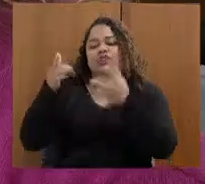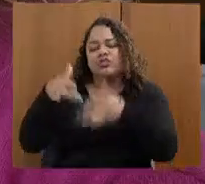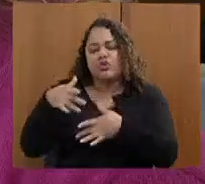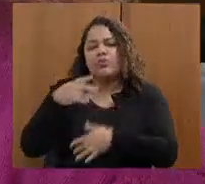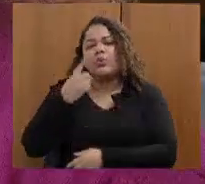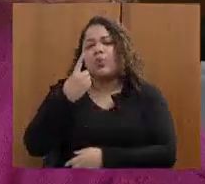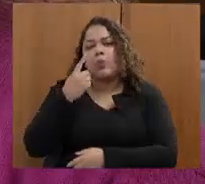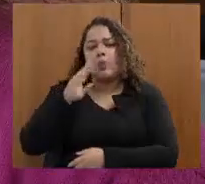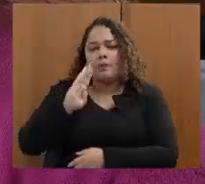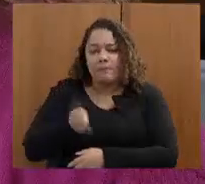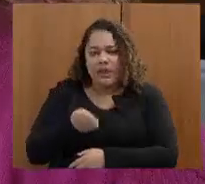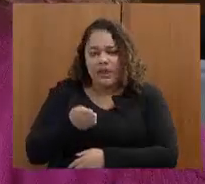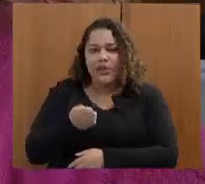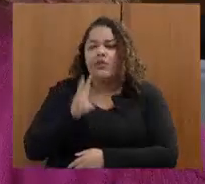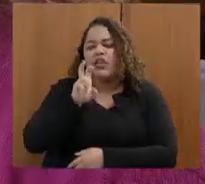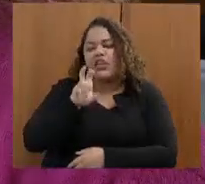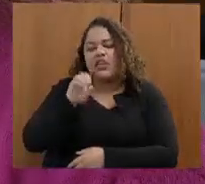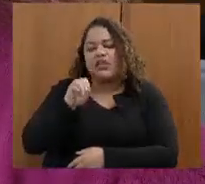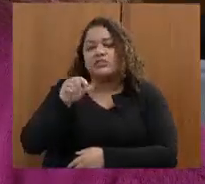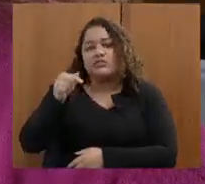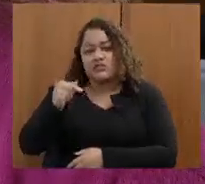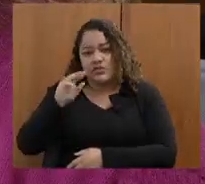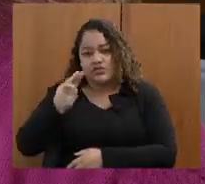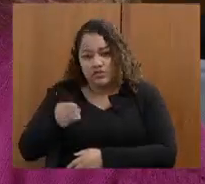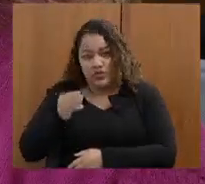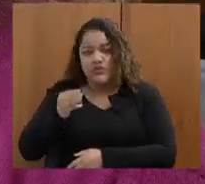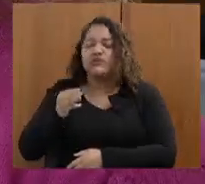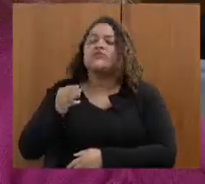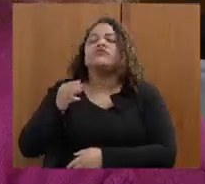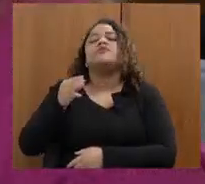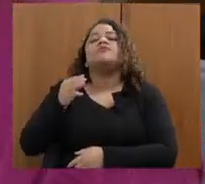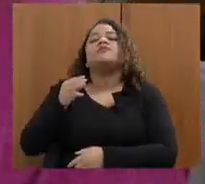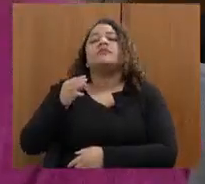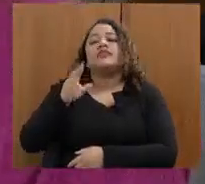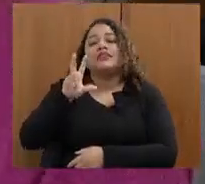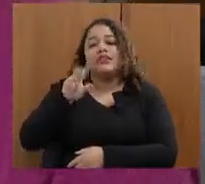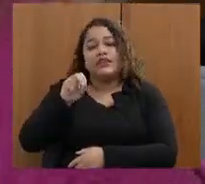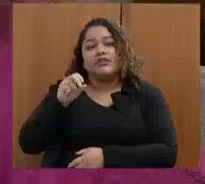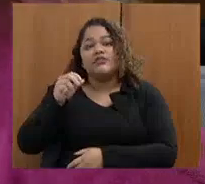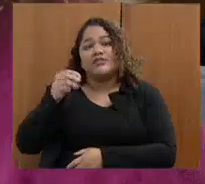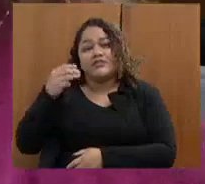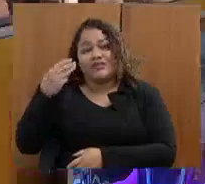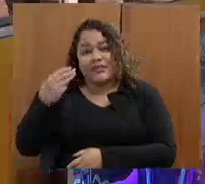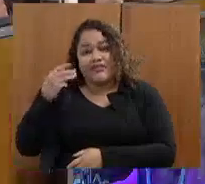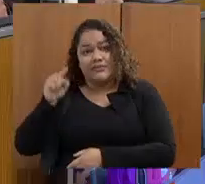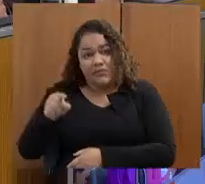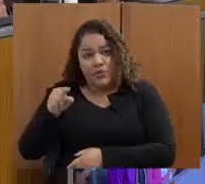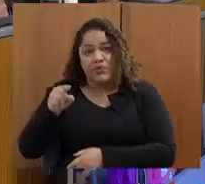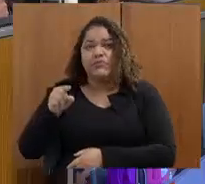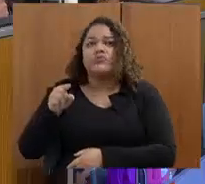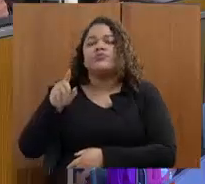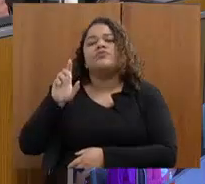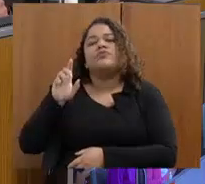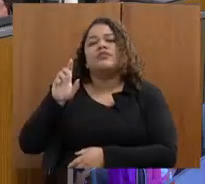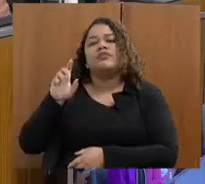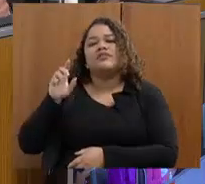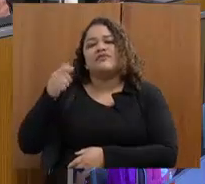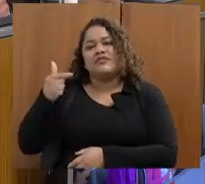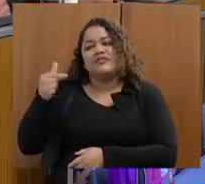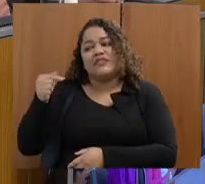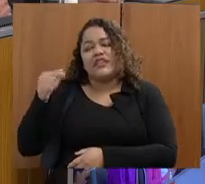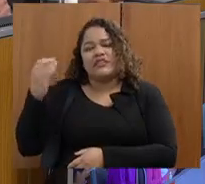507 milhões 543.824 reais e 37 centavos em caixa do fundeb